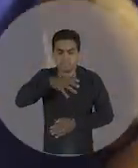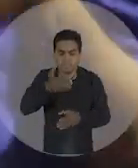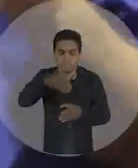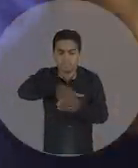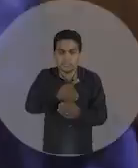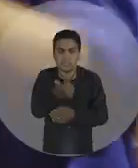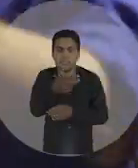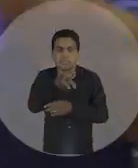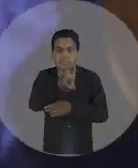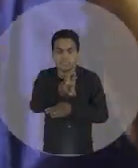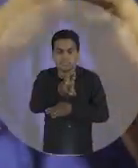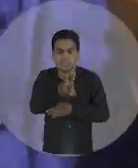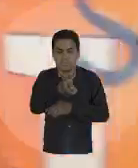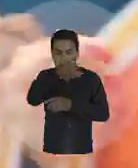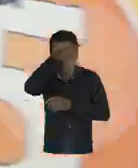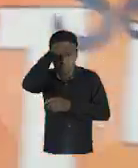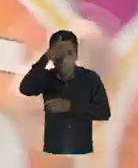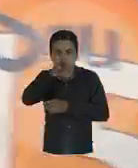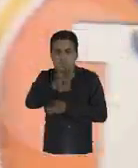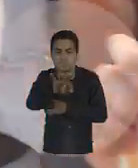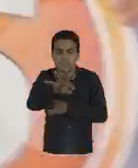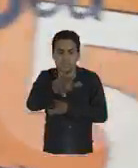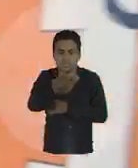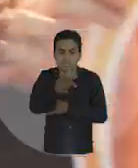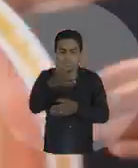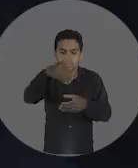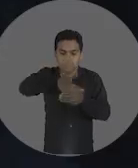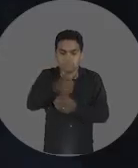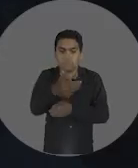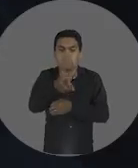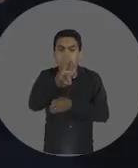coragem é Renato Câmara. O meu voto